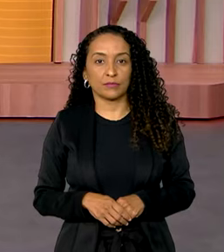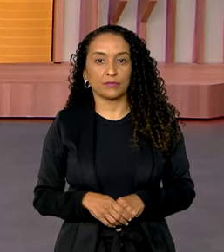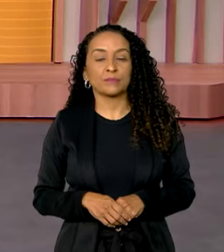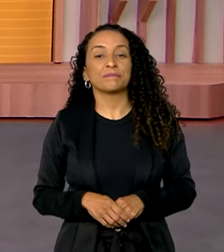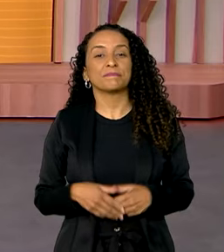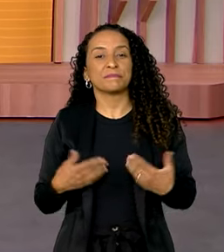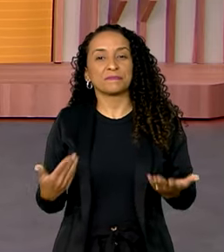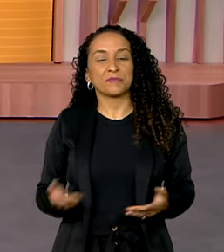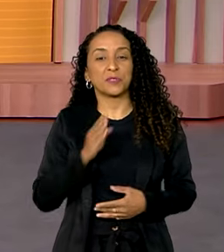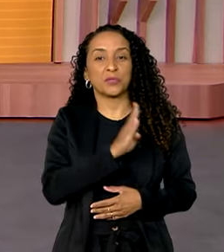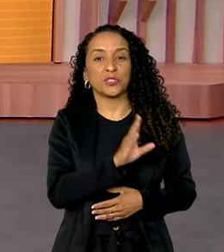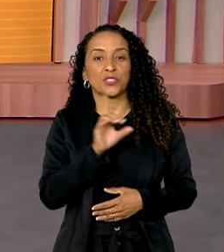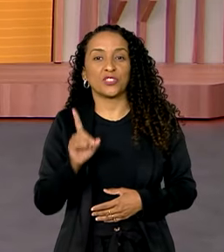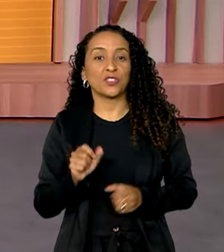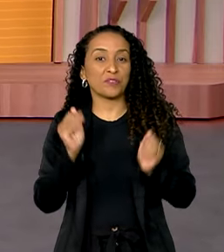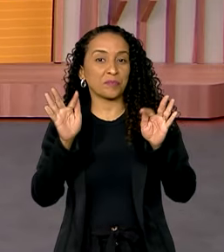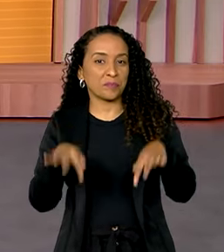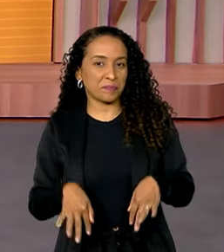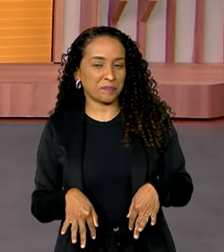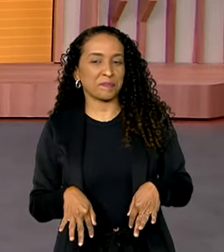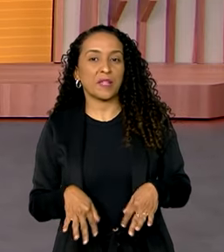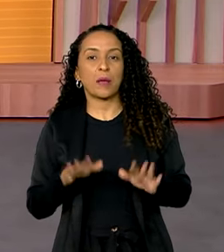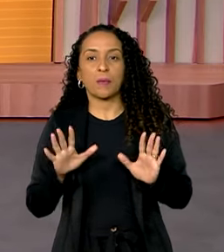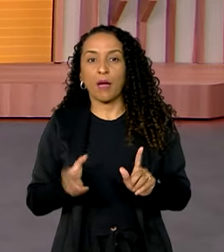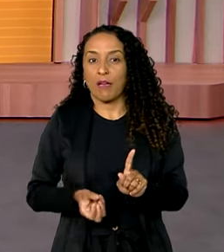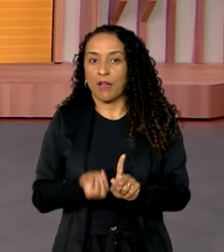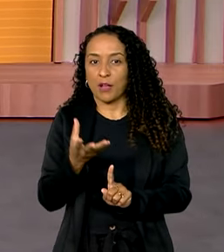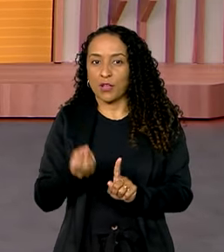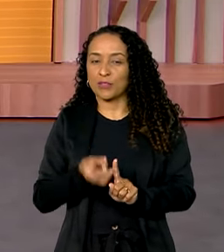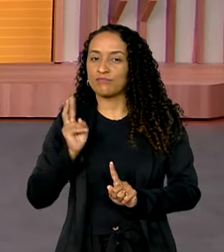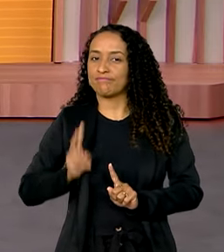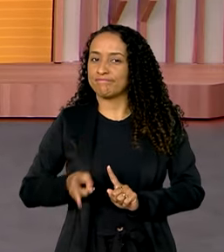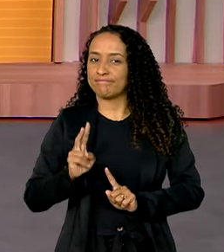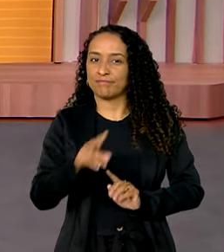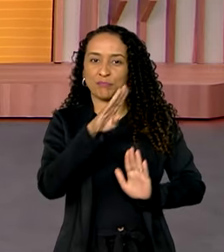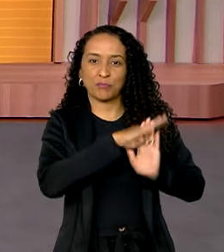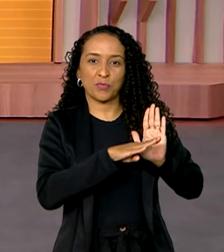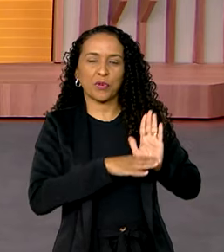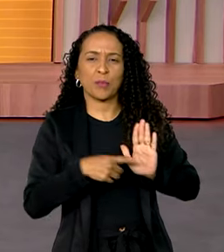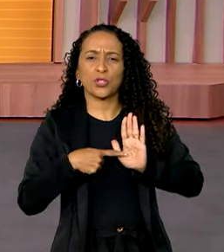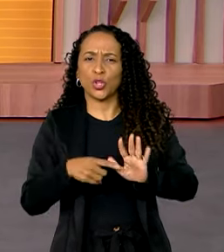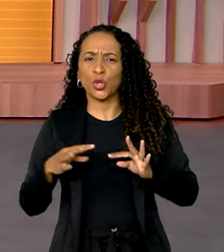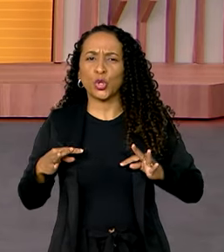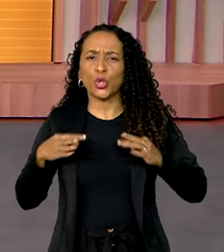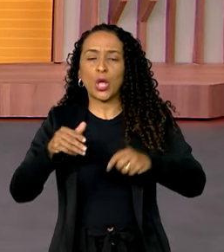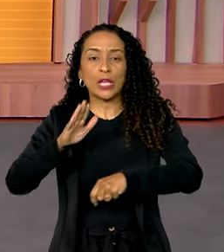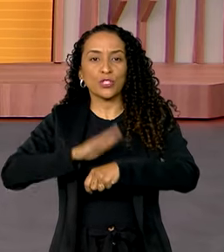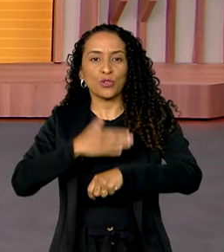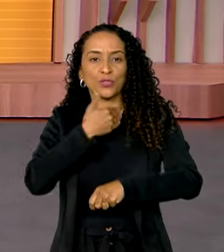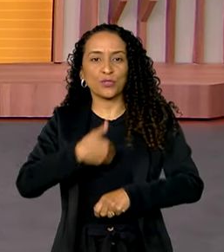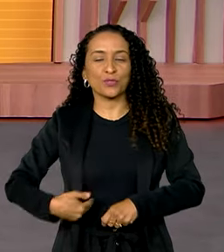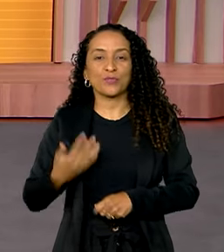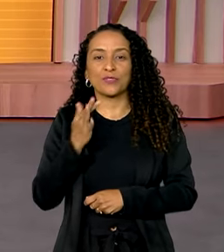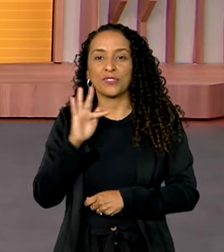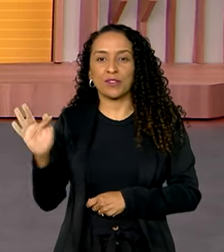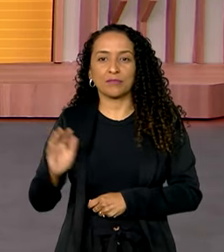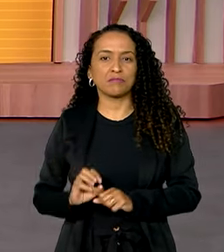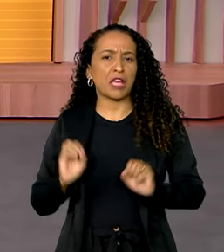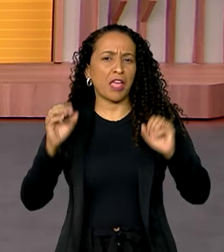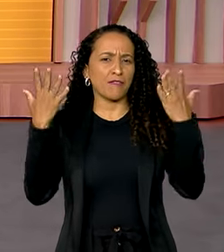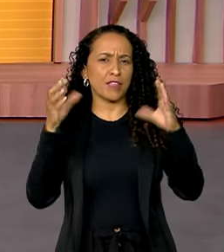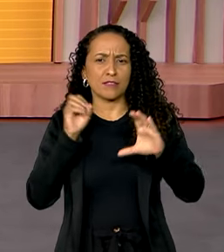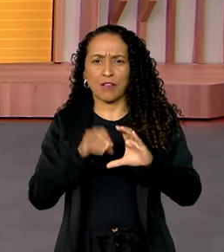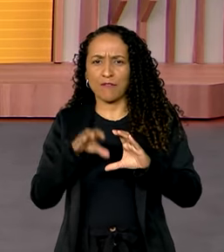É isso, e o Brasil em Dia fica por aqui, mas o Canal Gov segue com a programação, mostrando todas as ações do governo